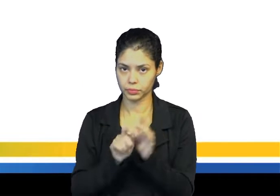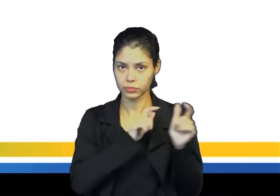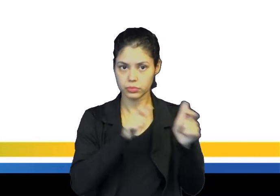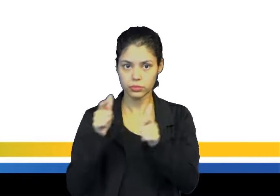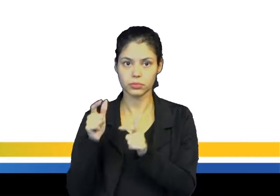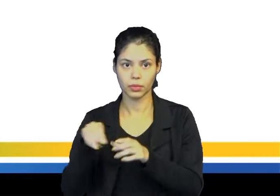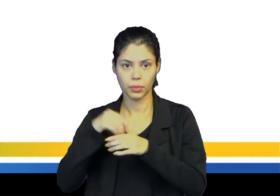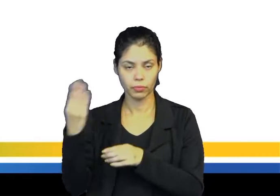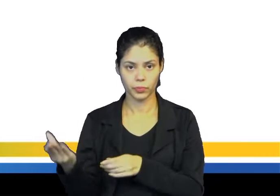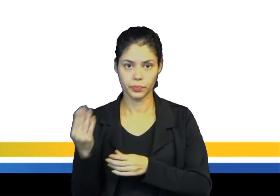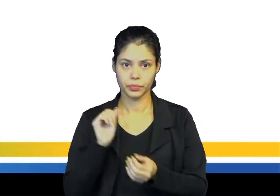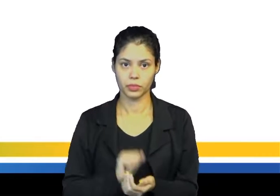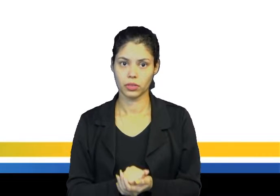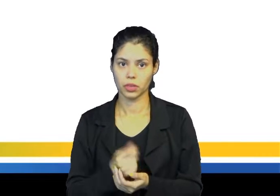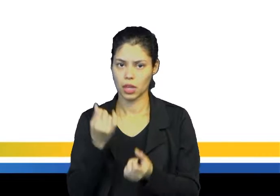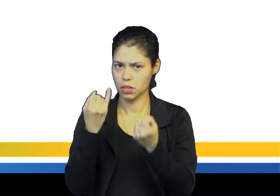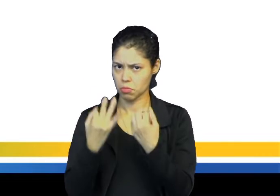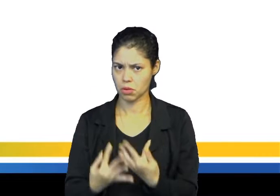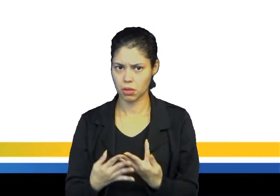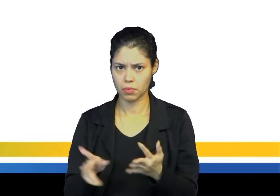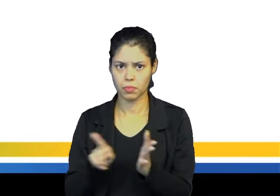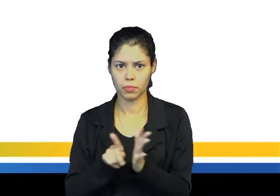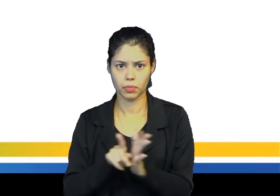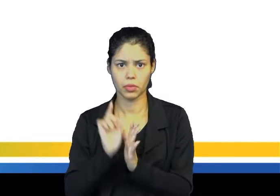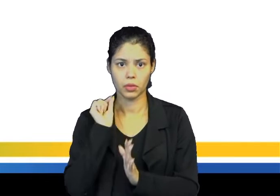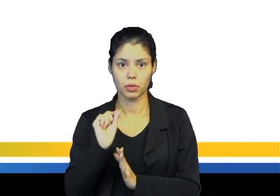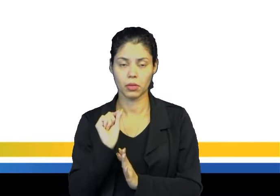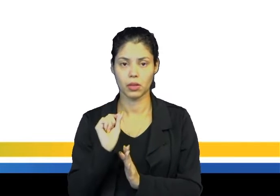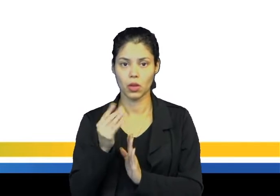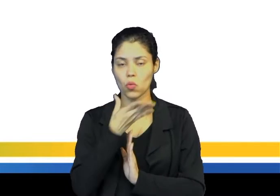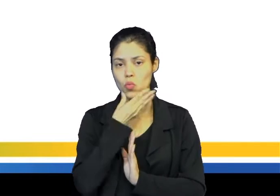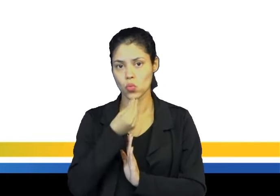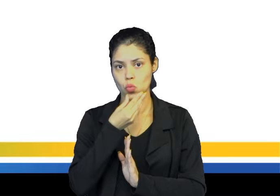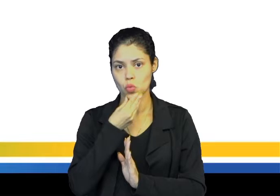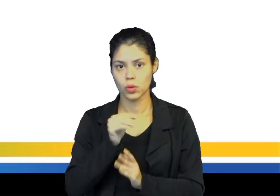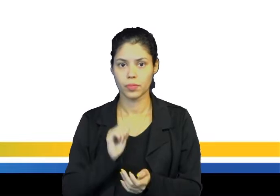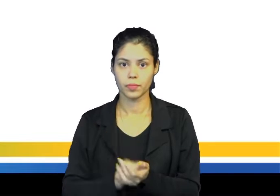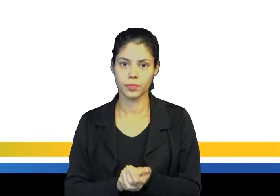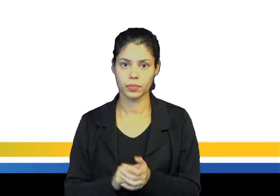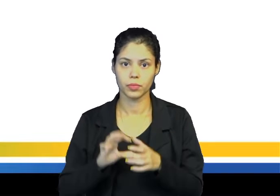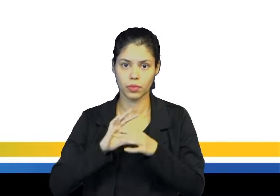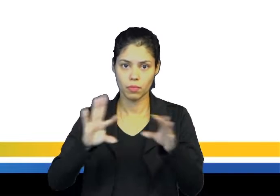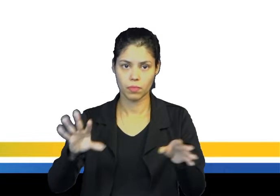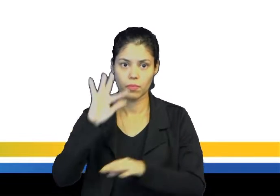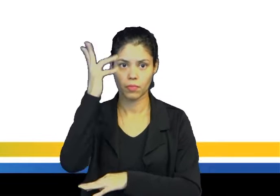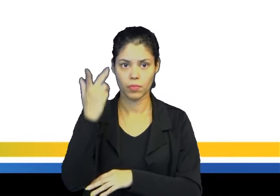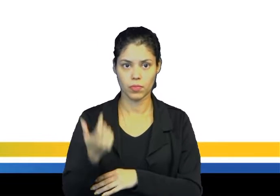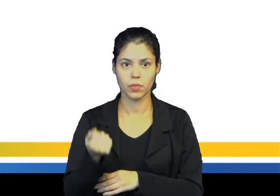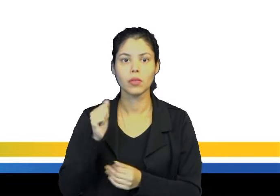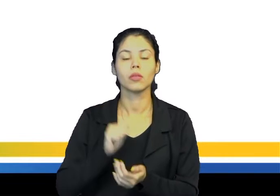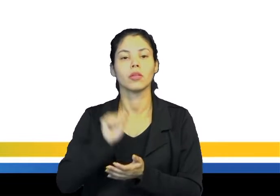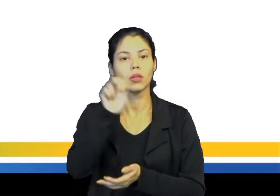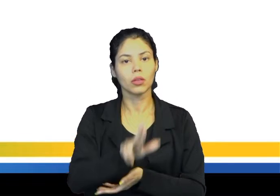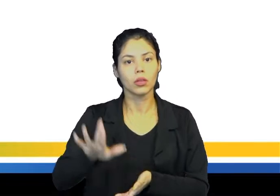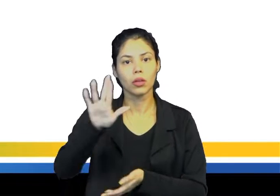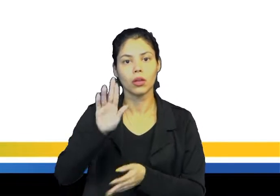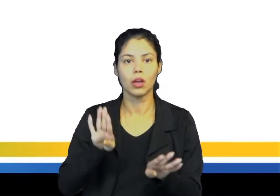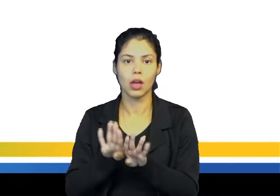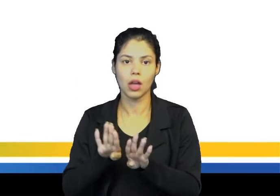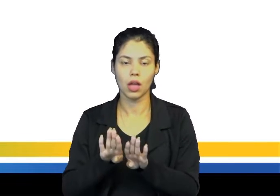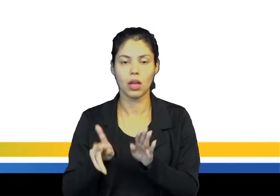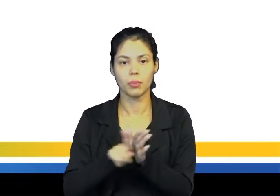para o interior. A justificativa era o fardo do homem branco, que deveria libertar os africanos e asiáticos da